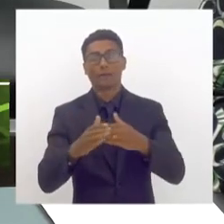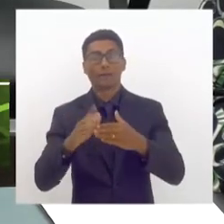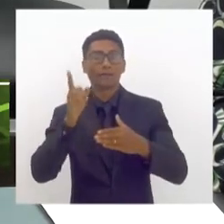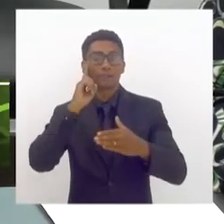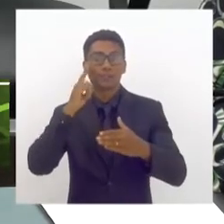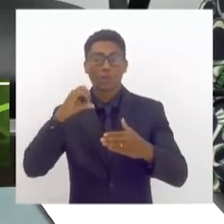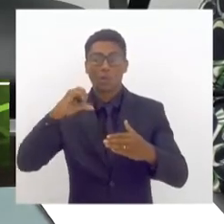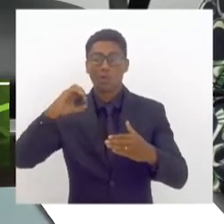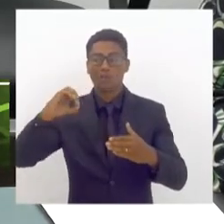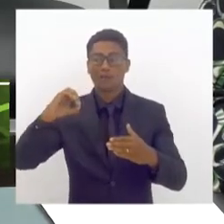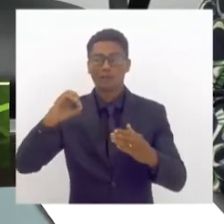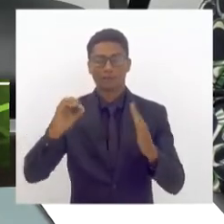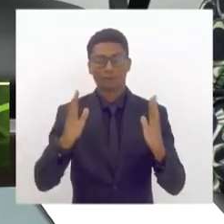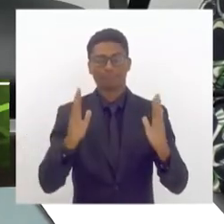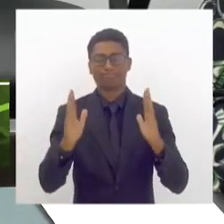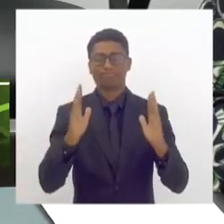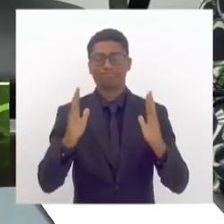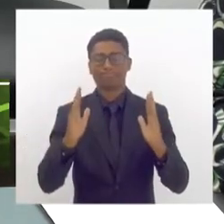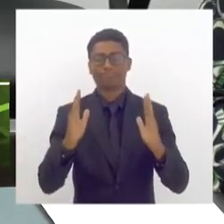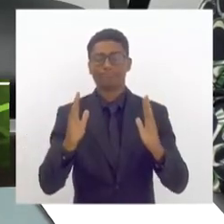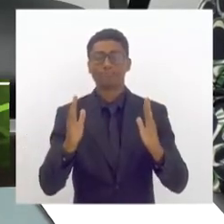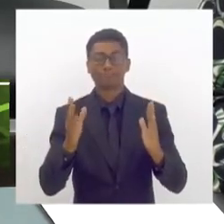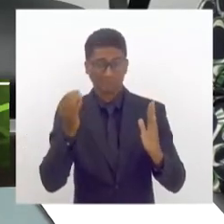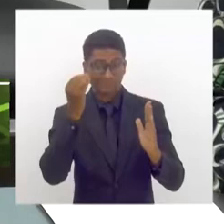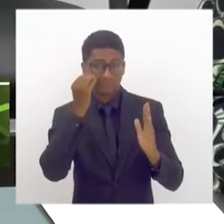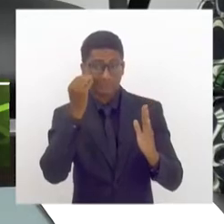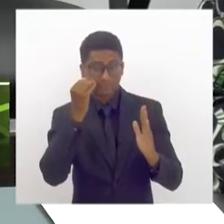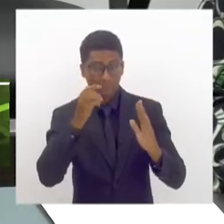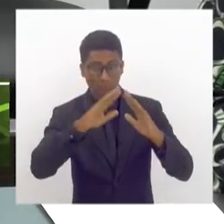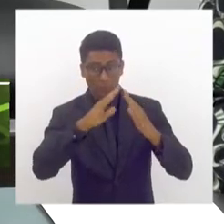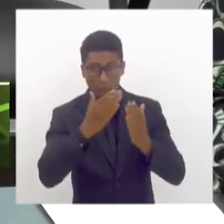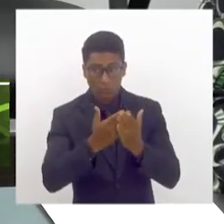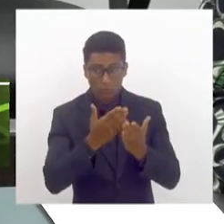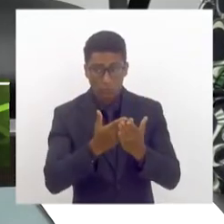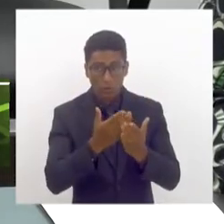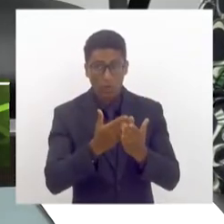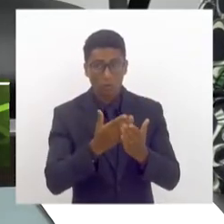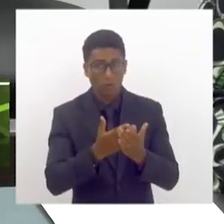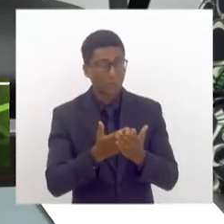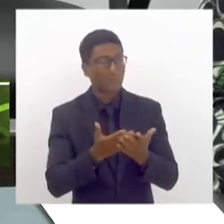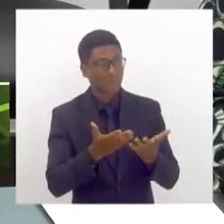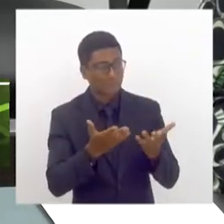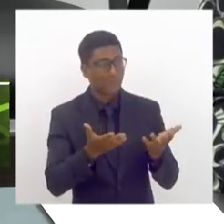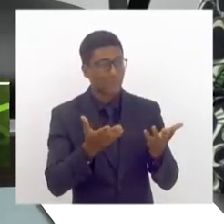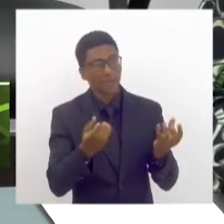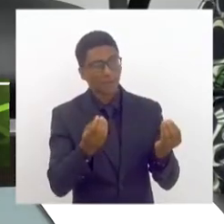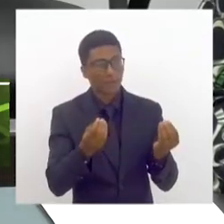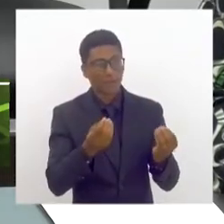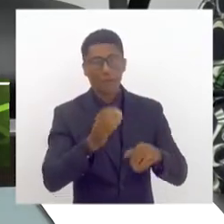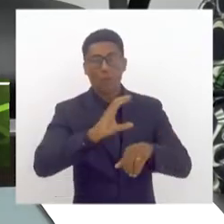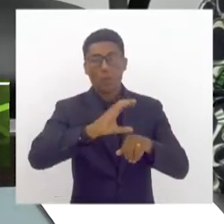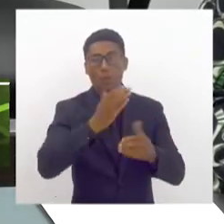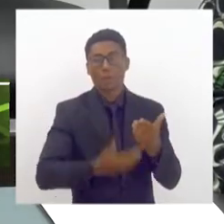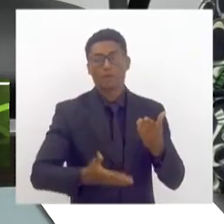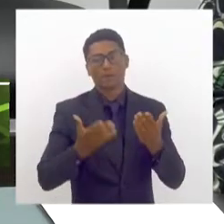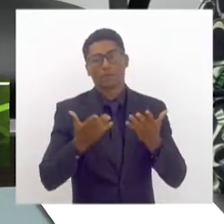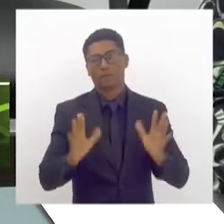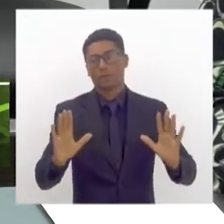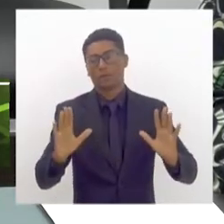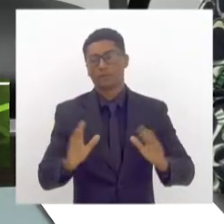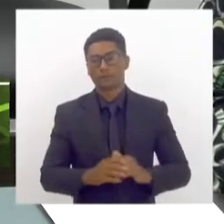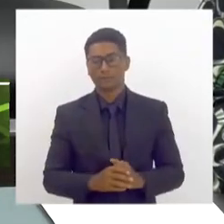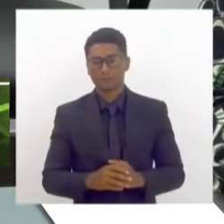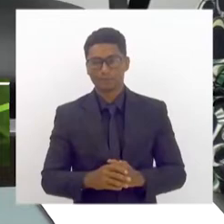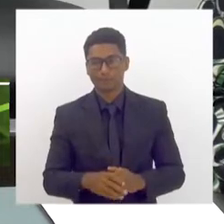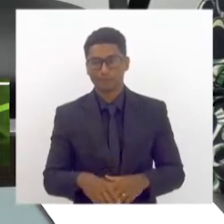esse movimento de tentar resgatar com a escola para que a escola não perca o curso. Né? E esses processos aqui,